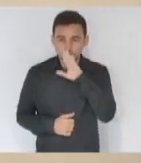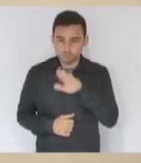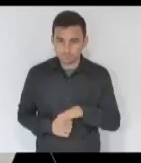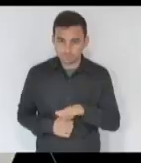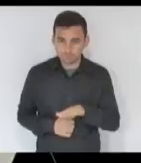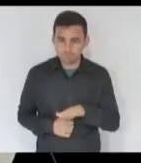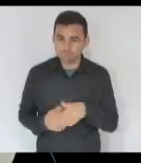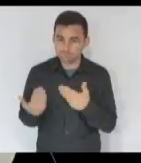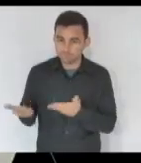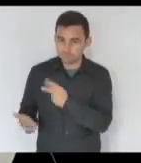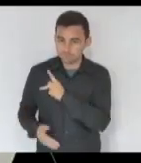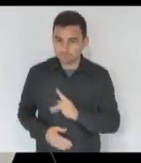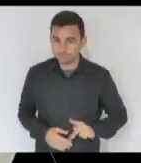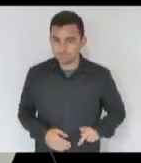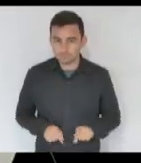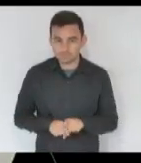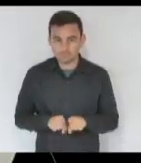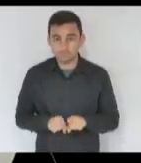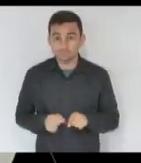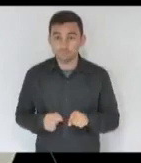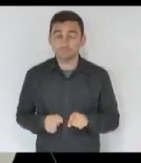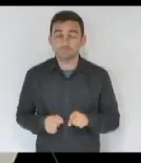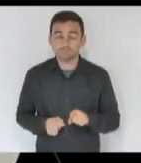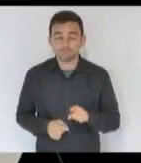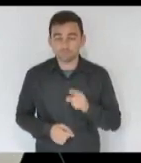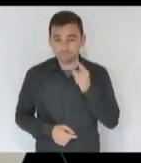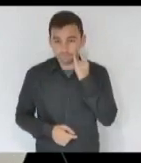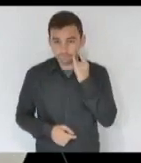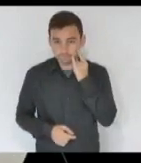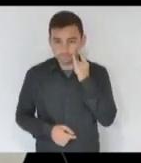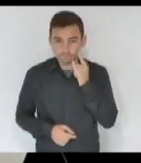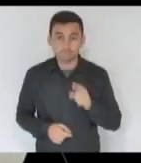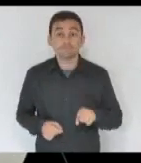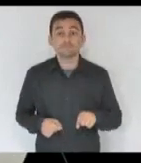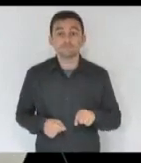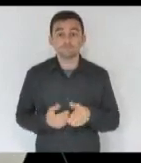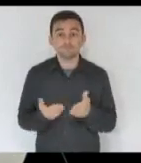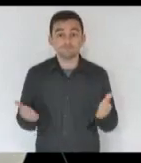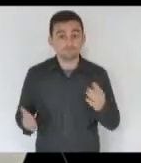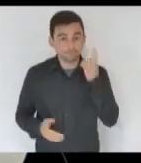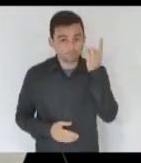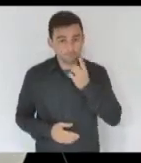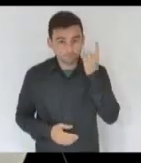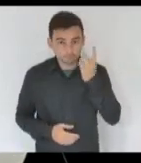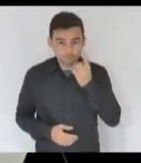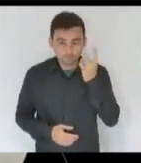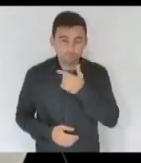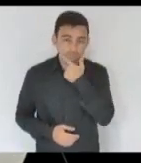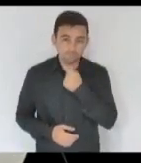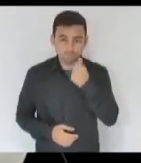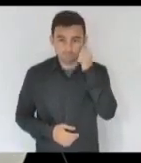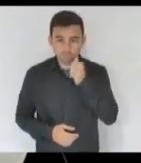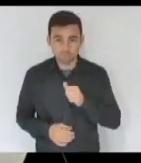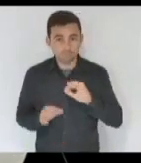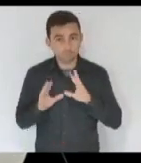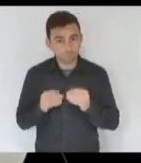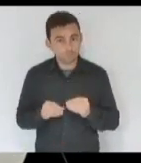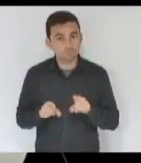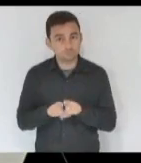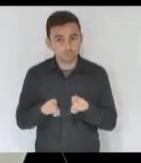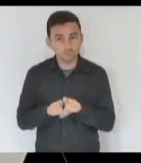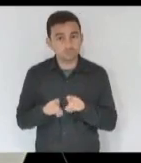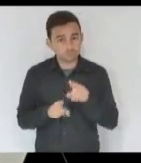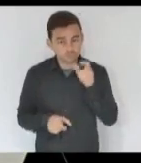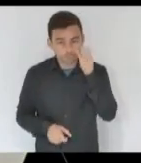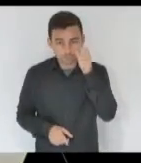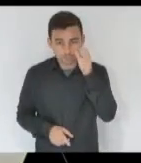Boa tarde, senhor presidente, deputado Mauro de Nadal, senhores deputados, deputadas e aqueles e aquelas que nos